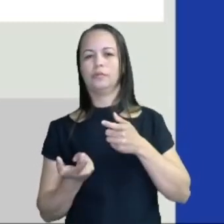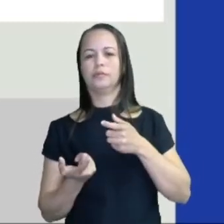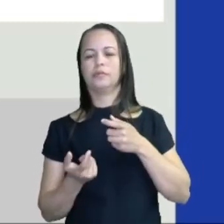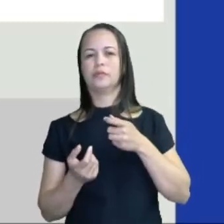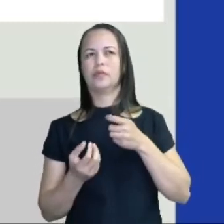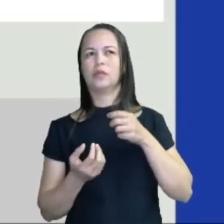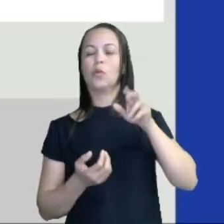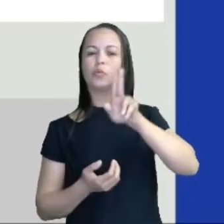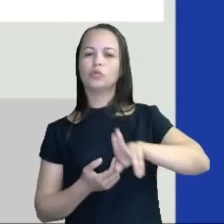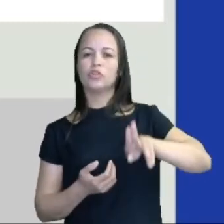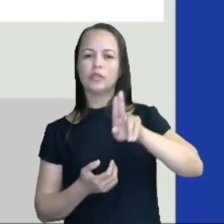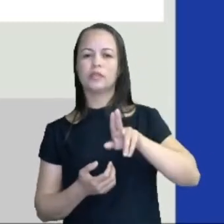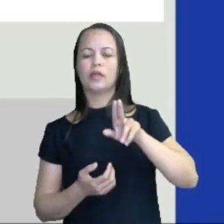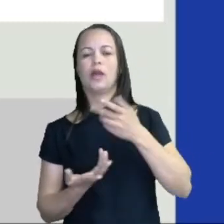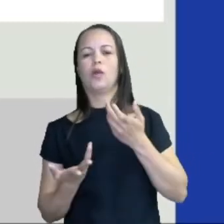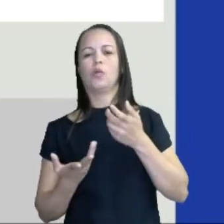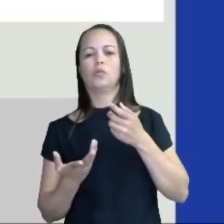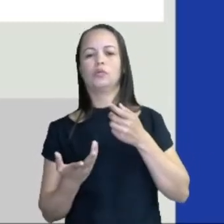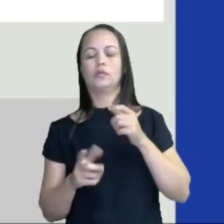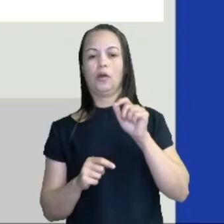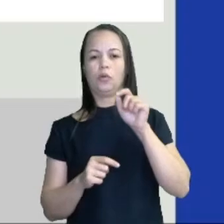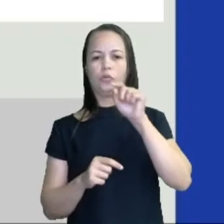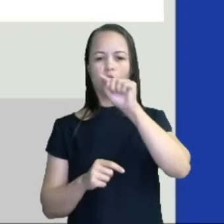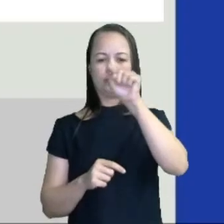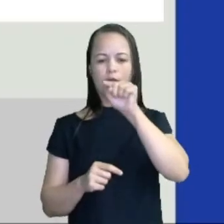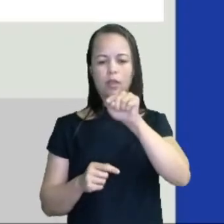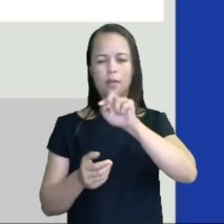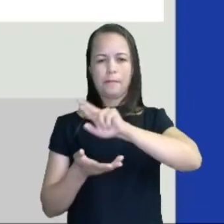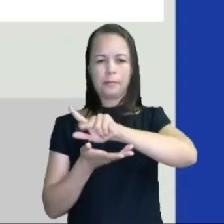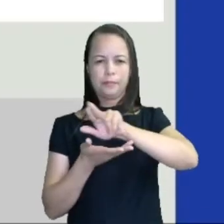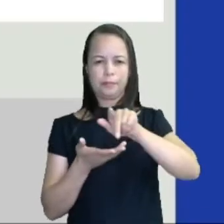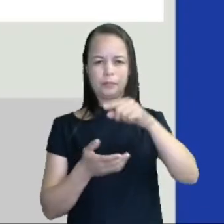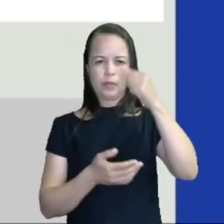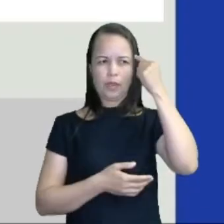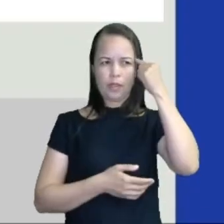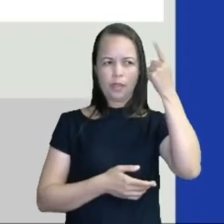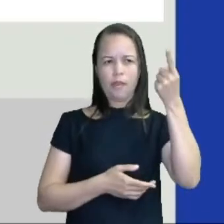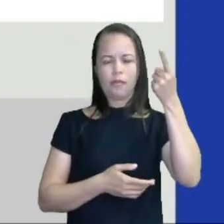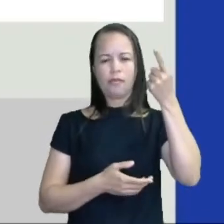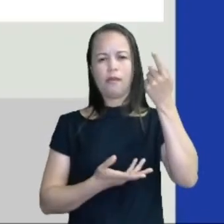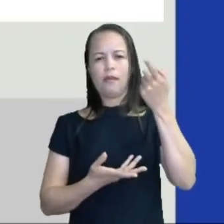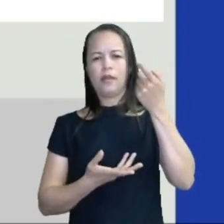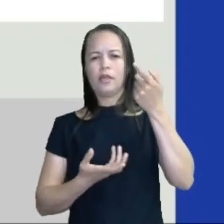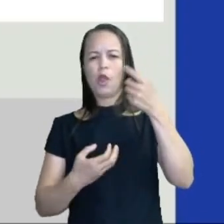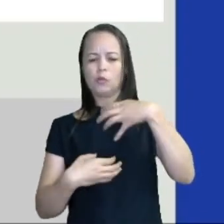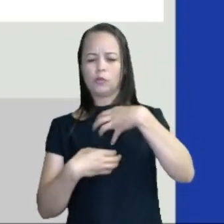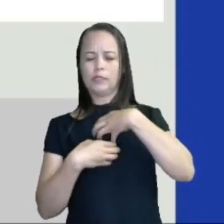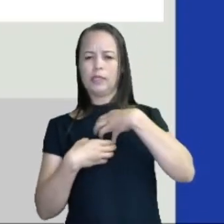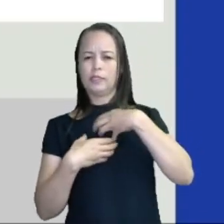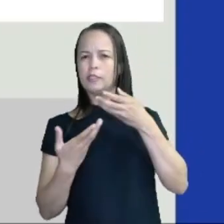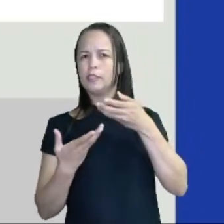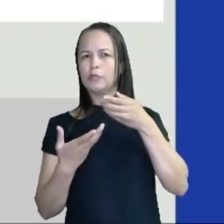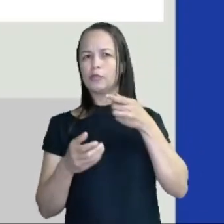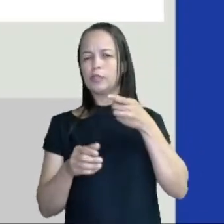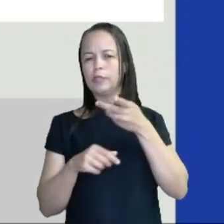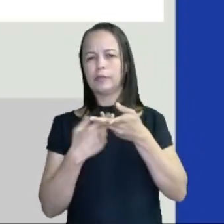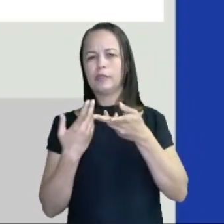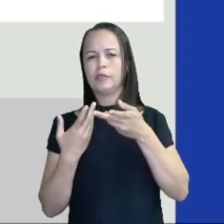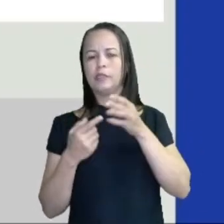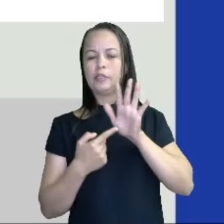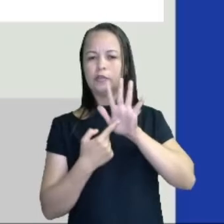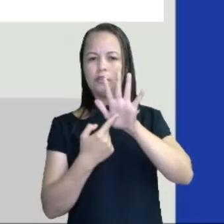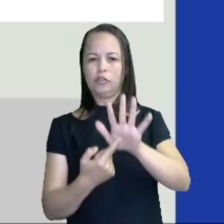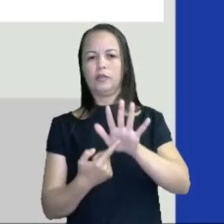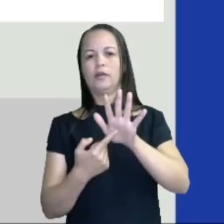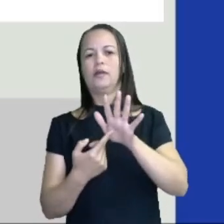tenho que utilizar o sinal de pontuação para dar essa ideia, para deixar esse sentido em aberto.